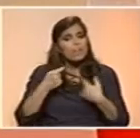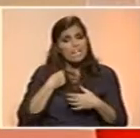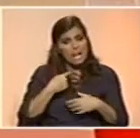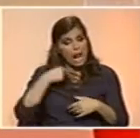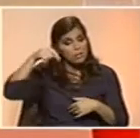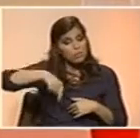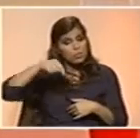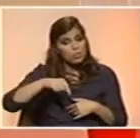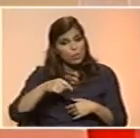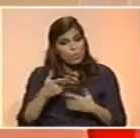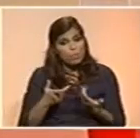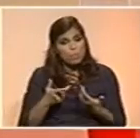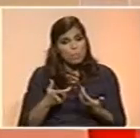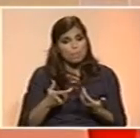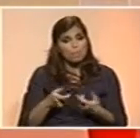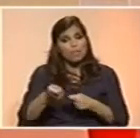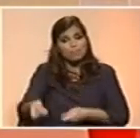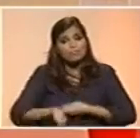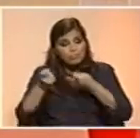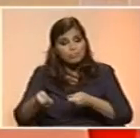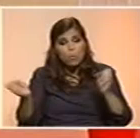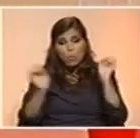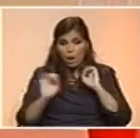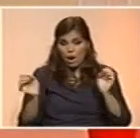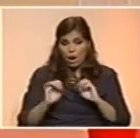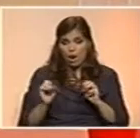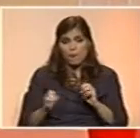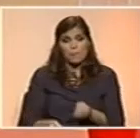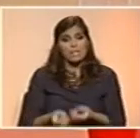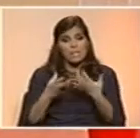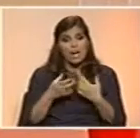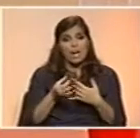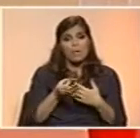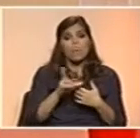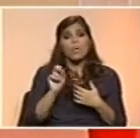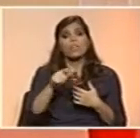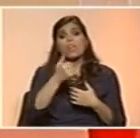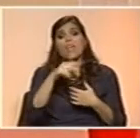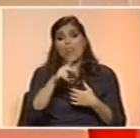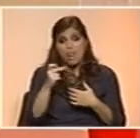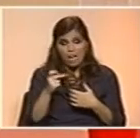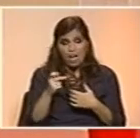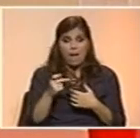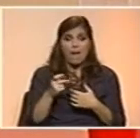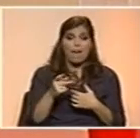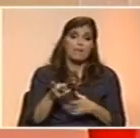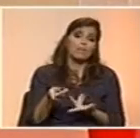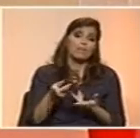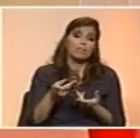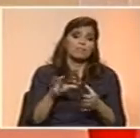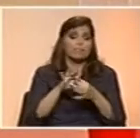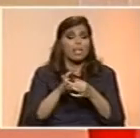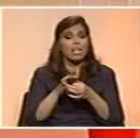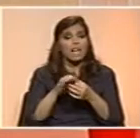e não temos grande aptidão agrícola para produzir, por exemplo, proteína de origem vegetal. E, portanto, isso poderia ter aqui algum impacto